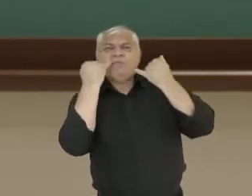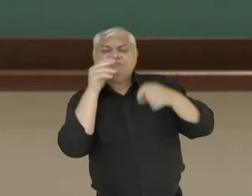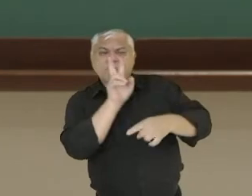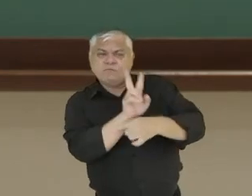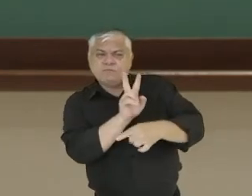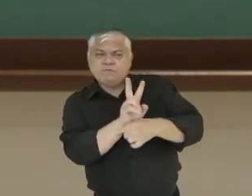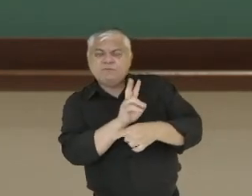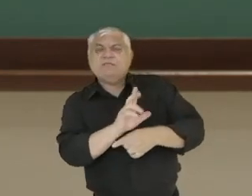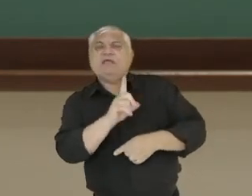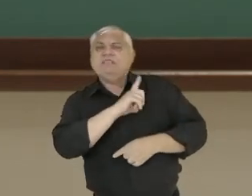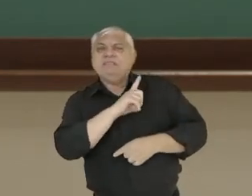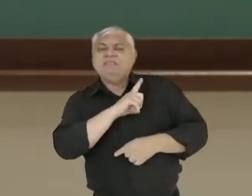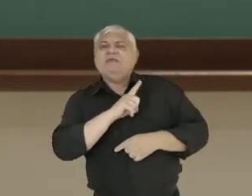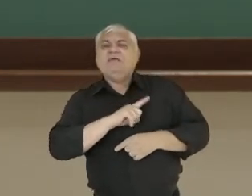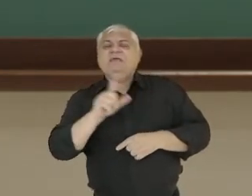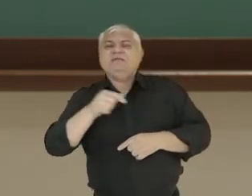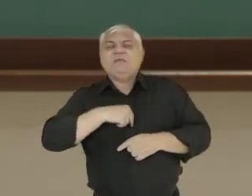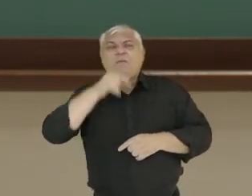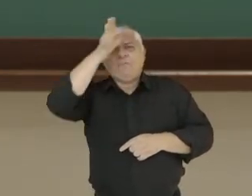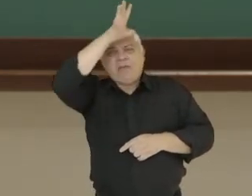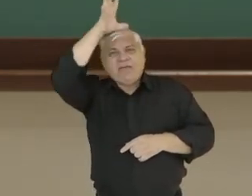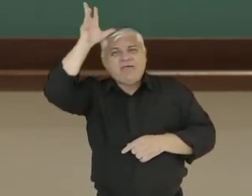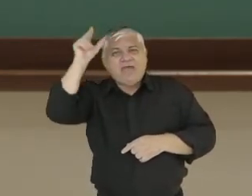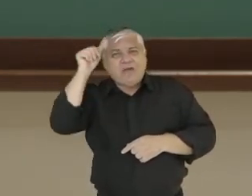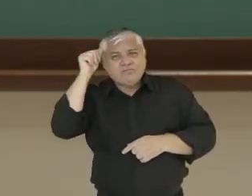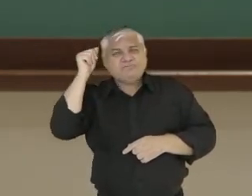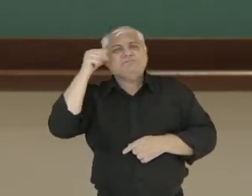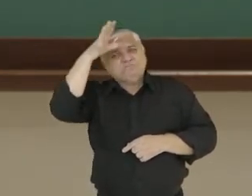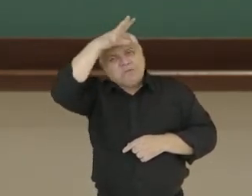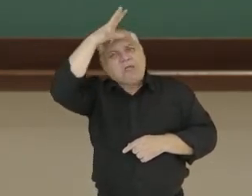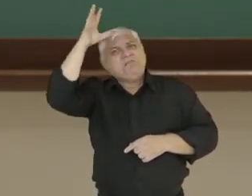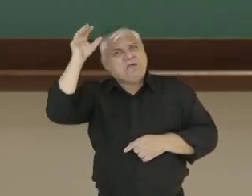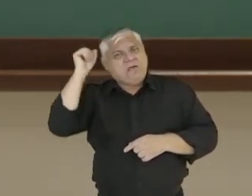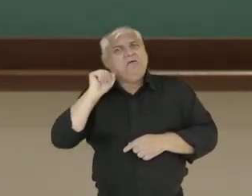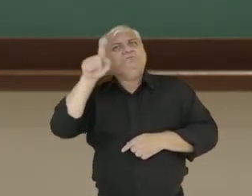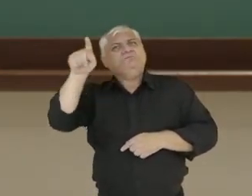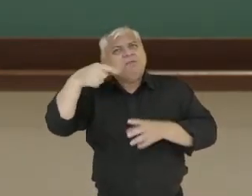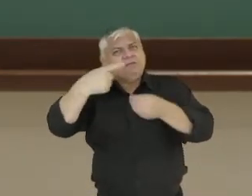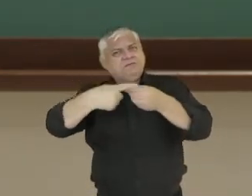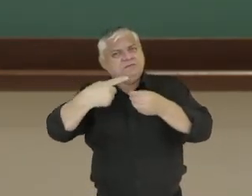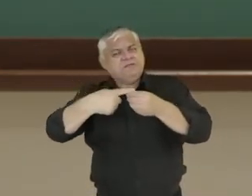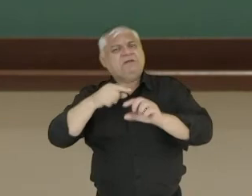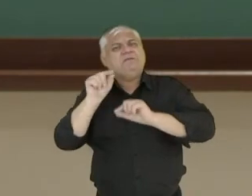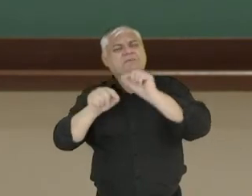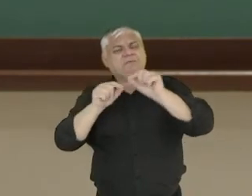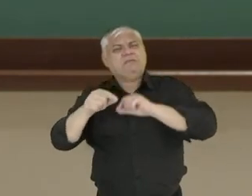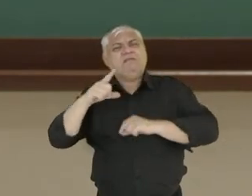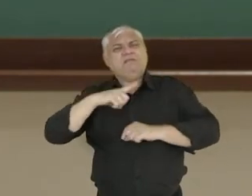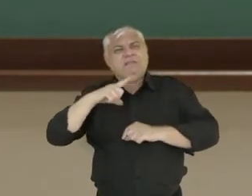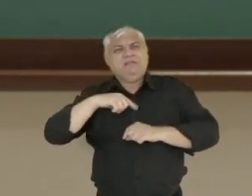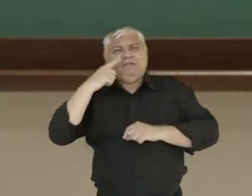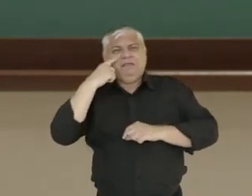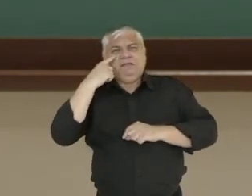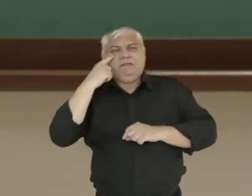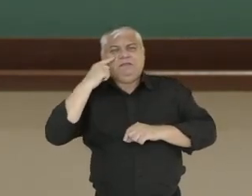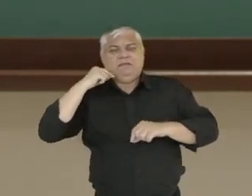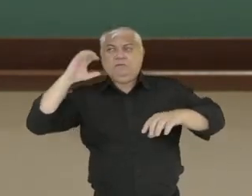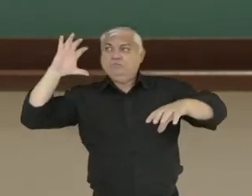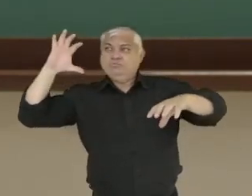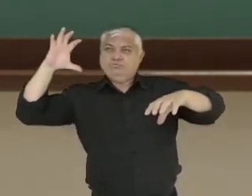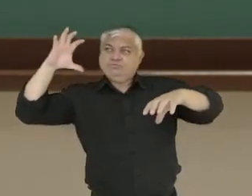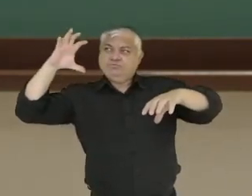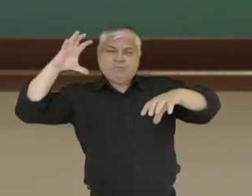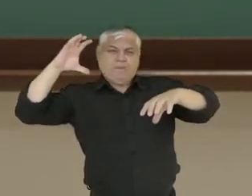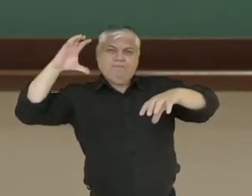aqui também a cidade de Manaus, capital do estado do Amazonas. Uma sendo uma imagem de satélite